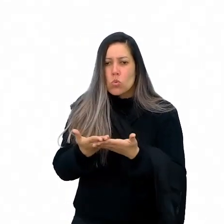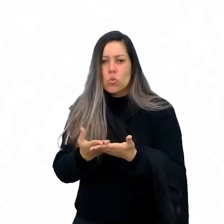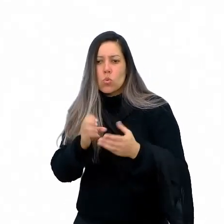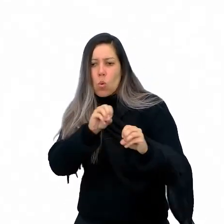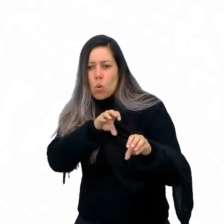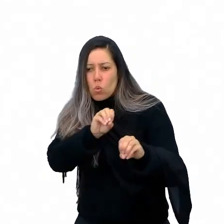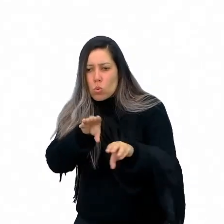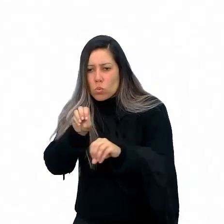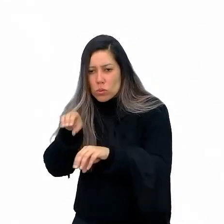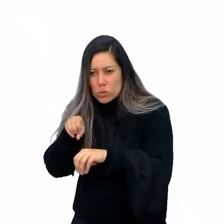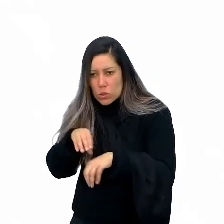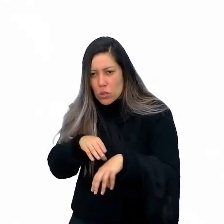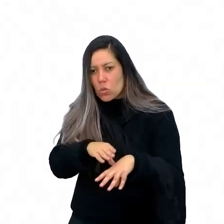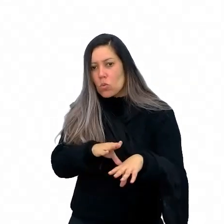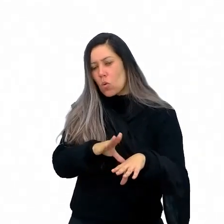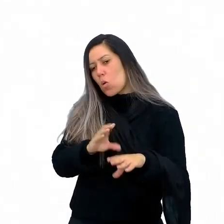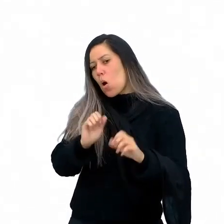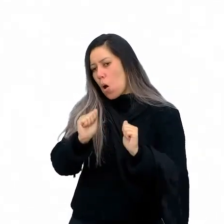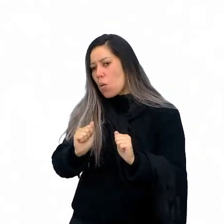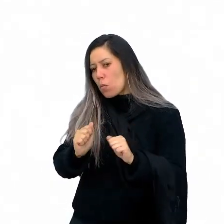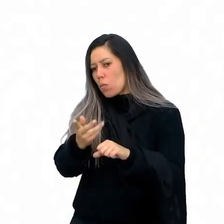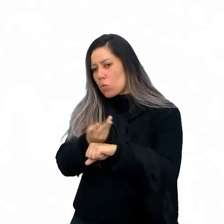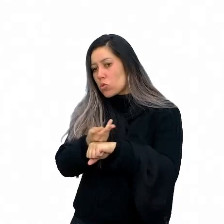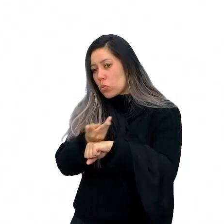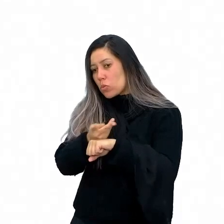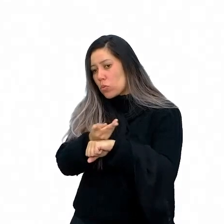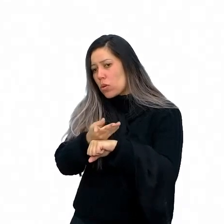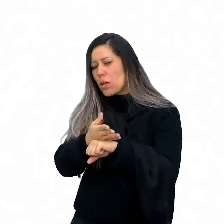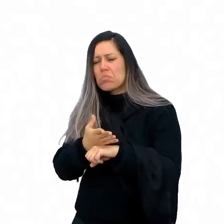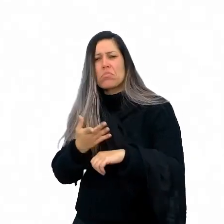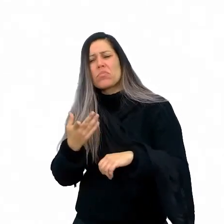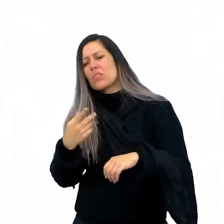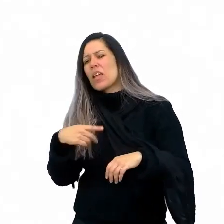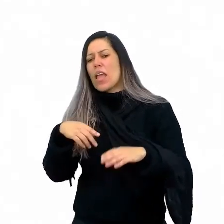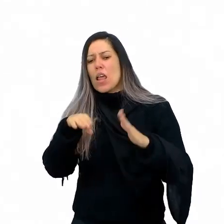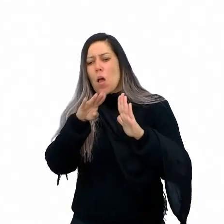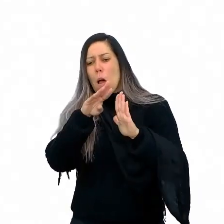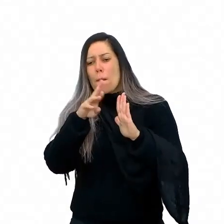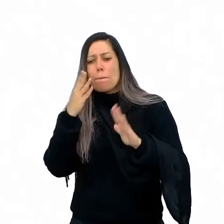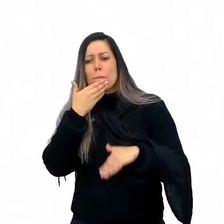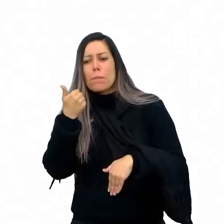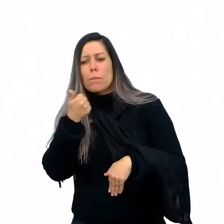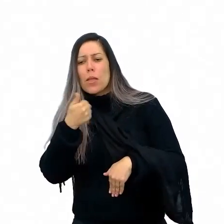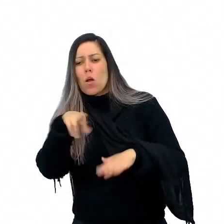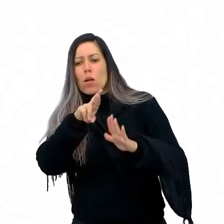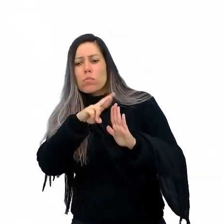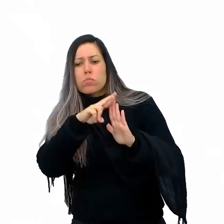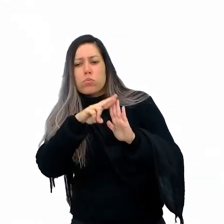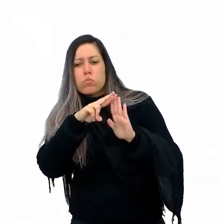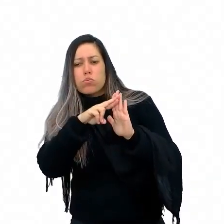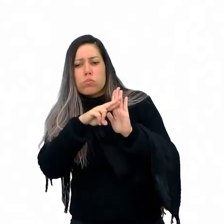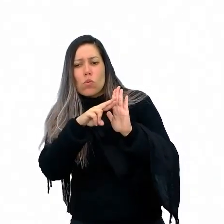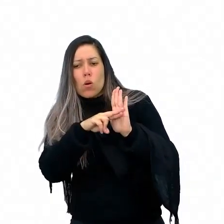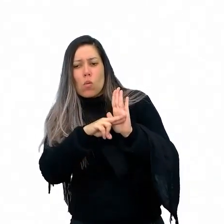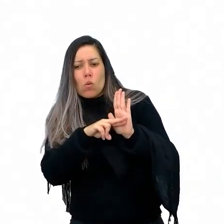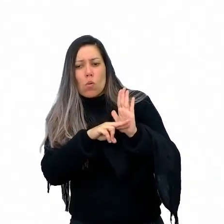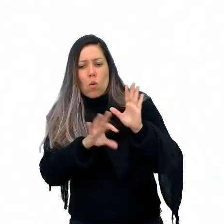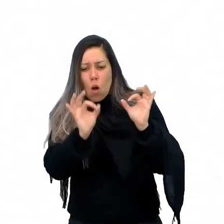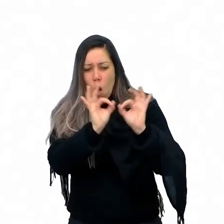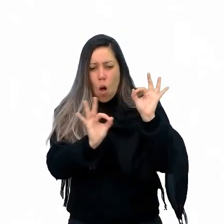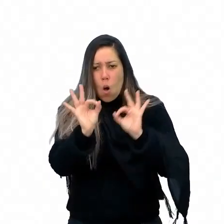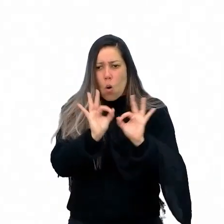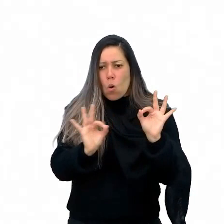que a gente procura fazer uma sequência e usar, né, cada uma dessas sequências de